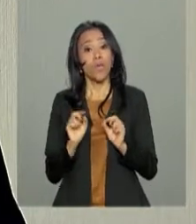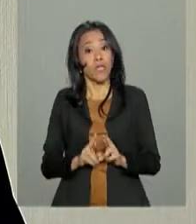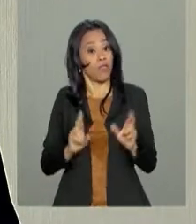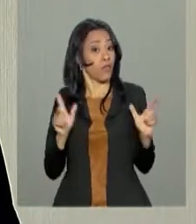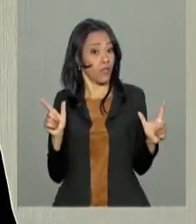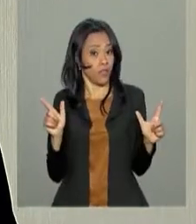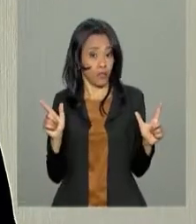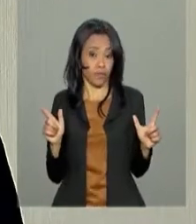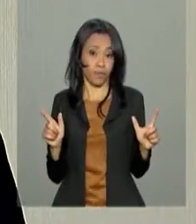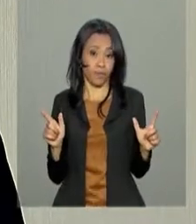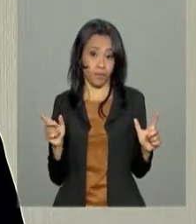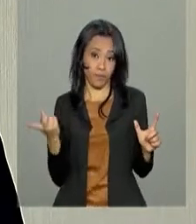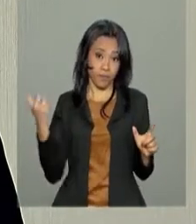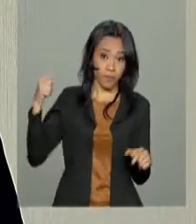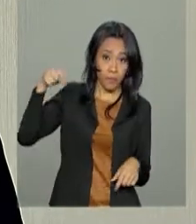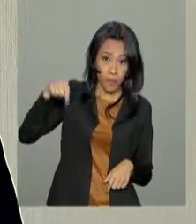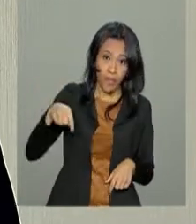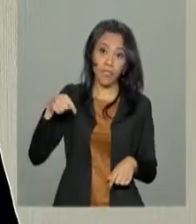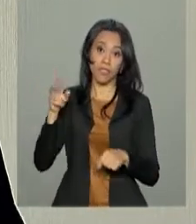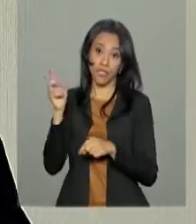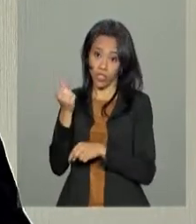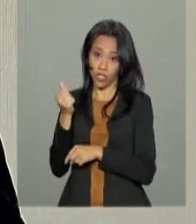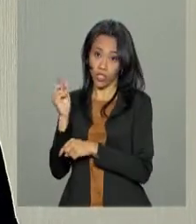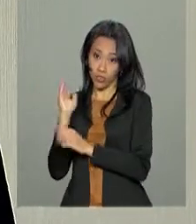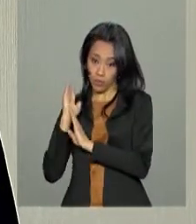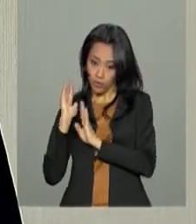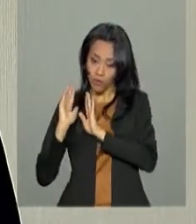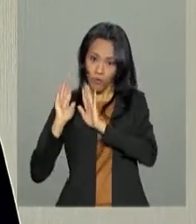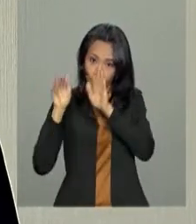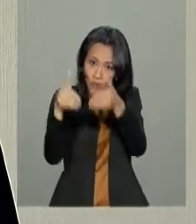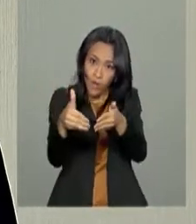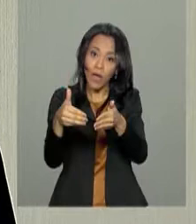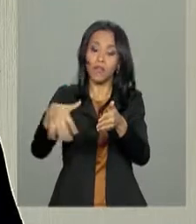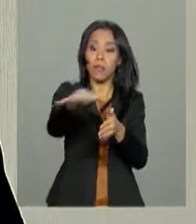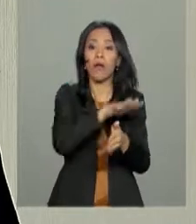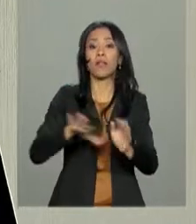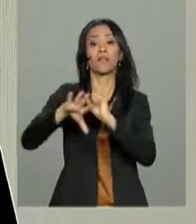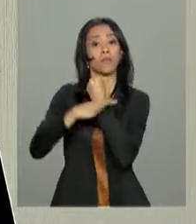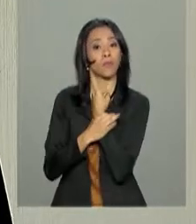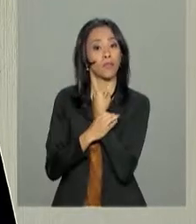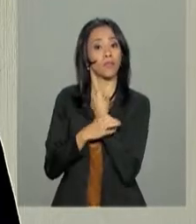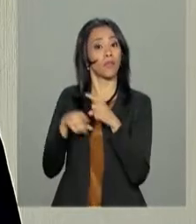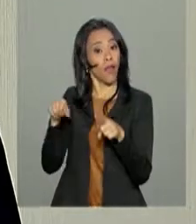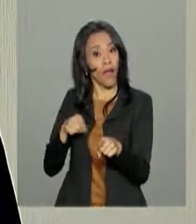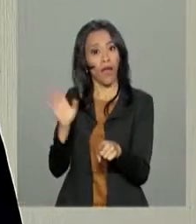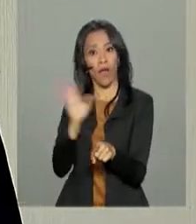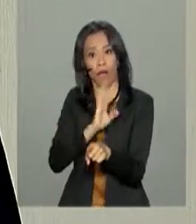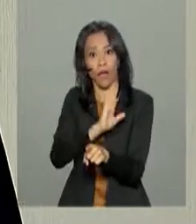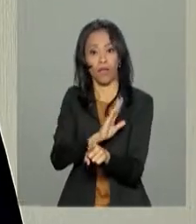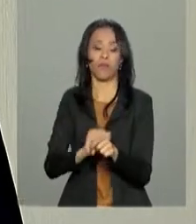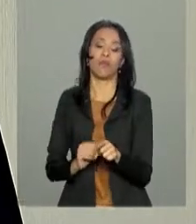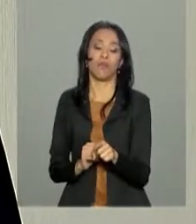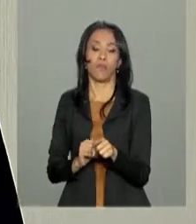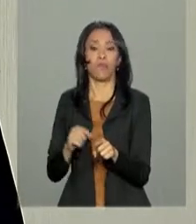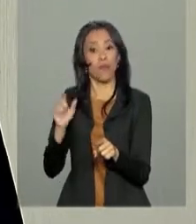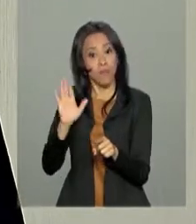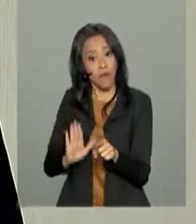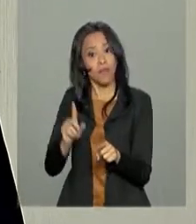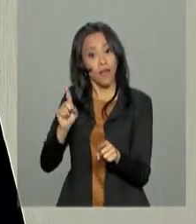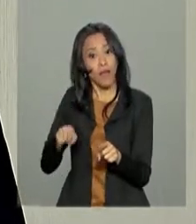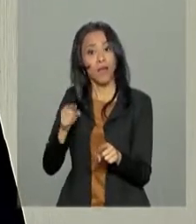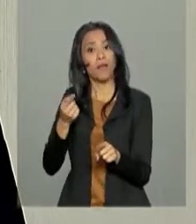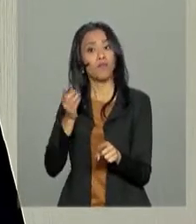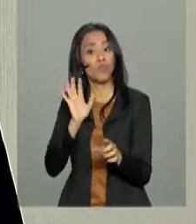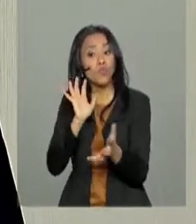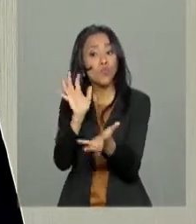a linha pró segurança ela é toda formatada pra ser bastante ágil mas ela é direcionada para um